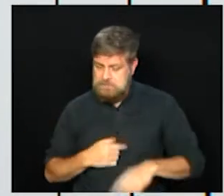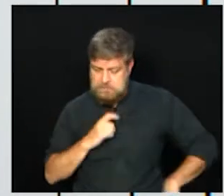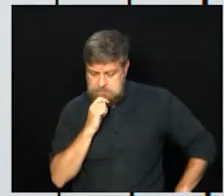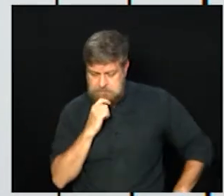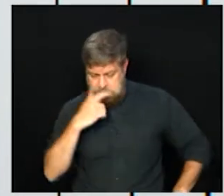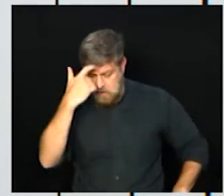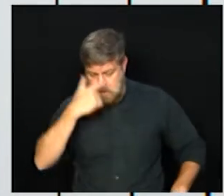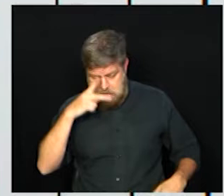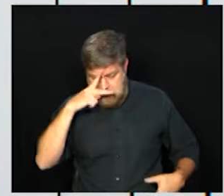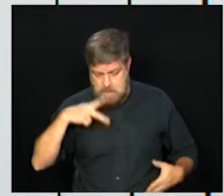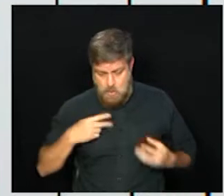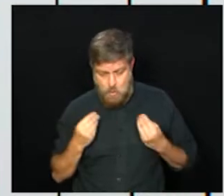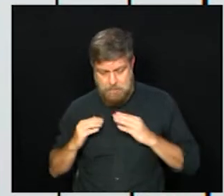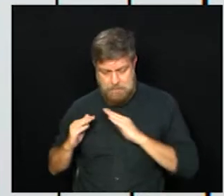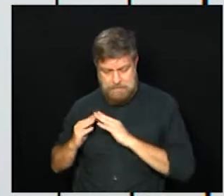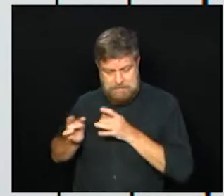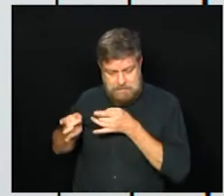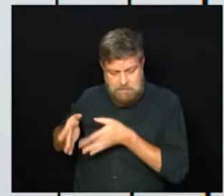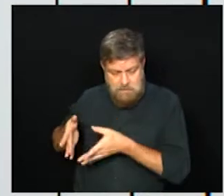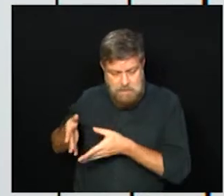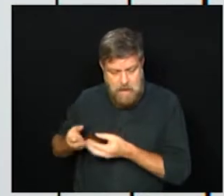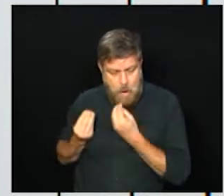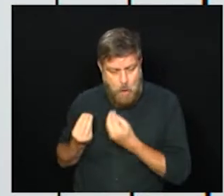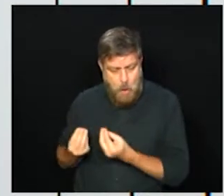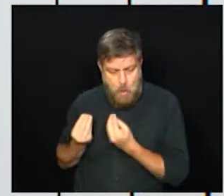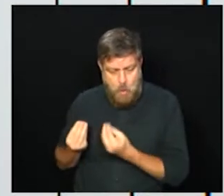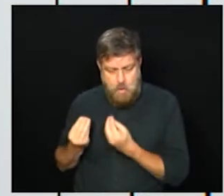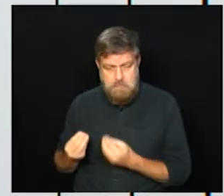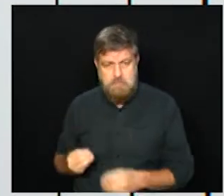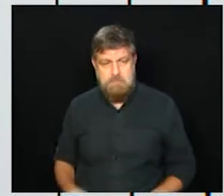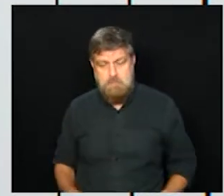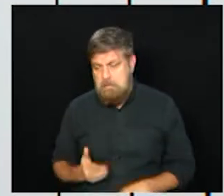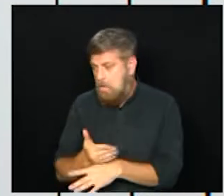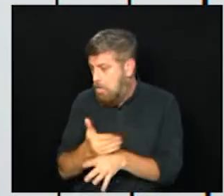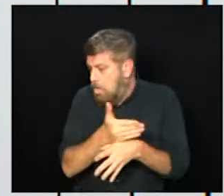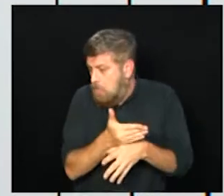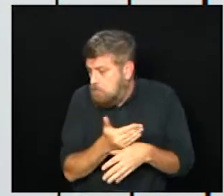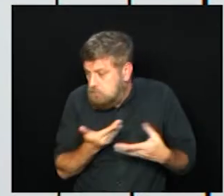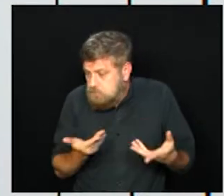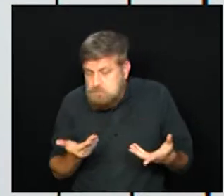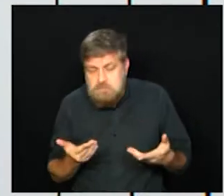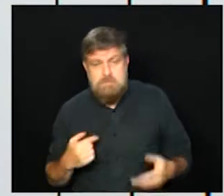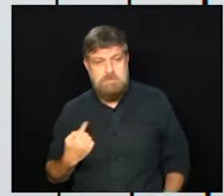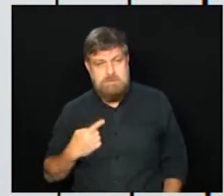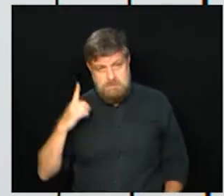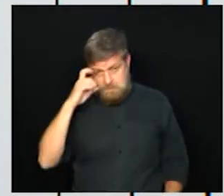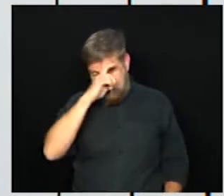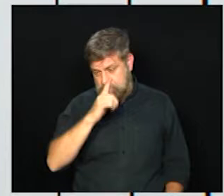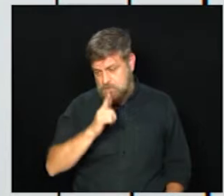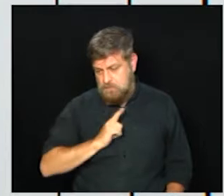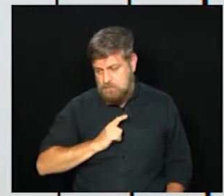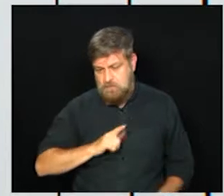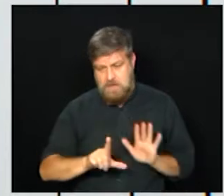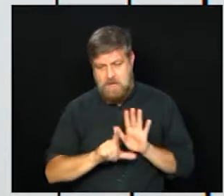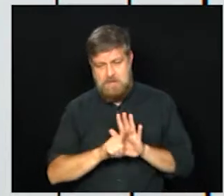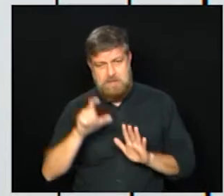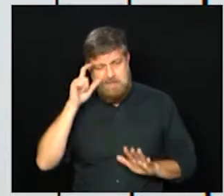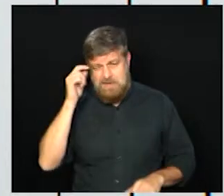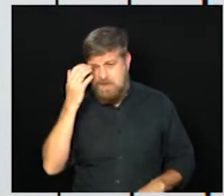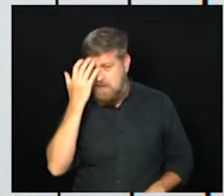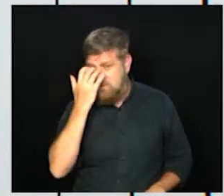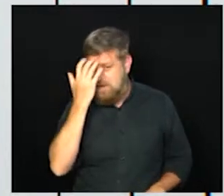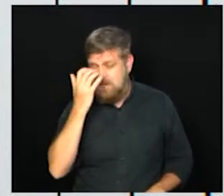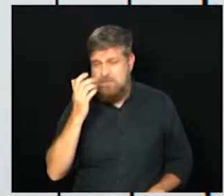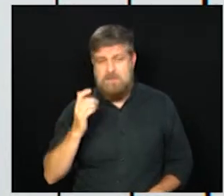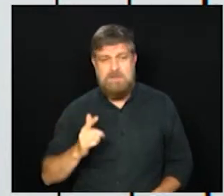eu vou sair de casa nessa situação? Então, uma das dificuldades que a gente tem com a Lei Maria da Penha, além dos fatos da